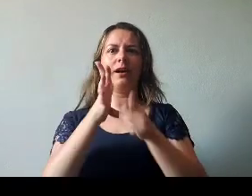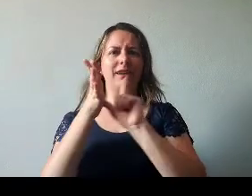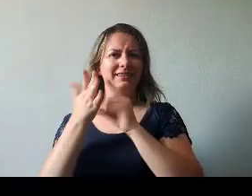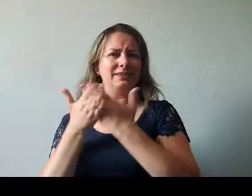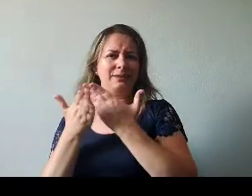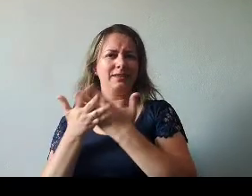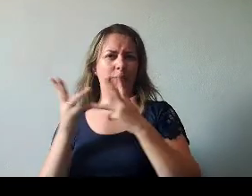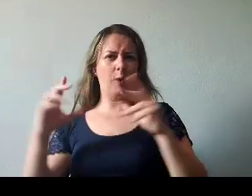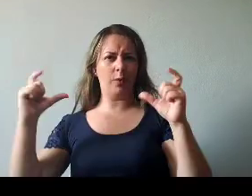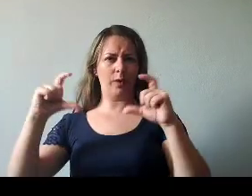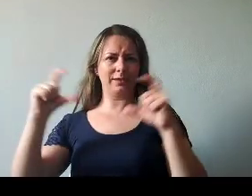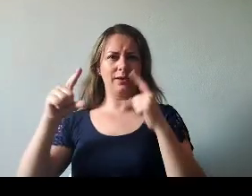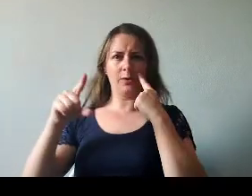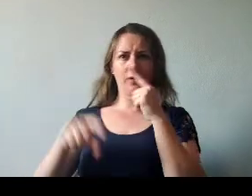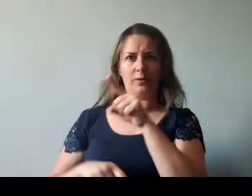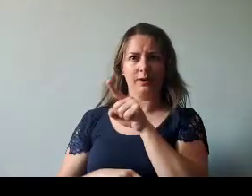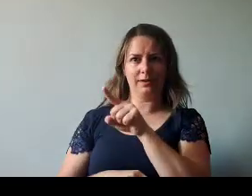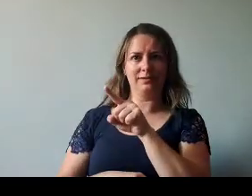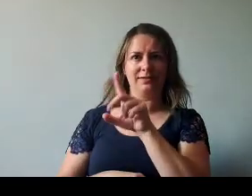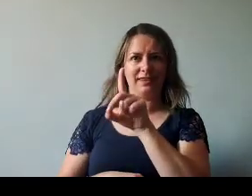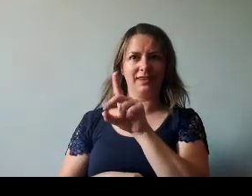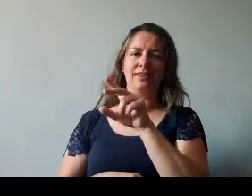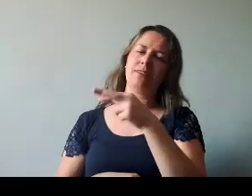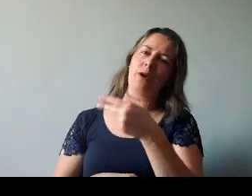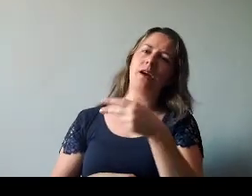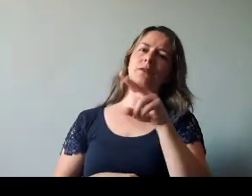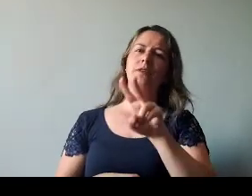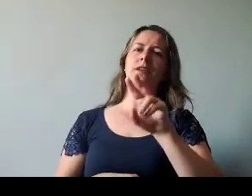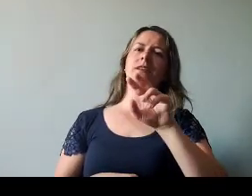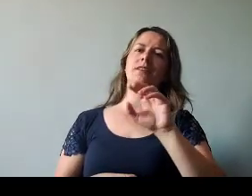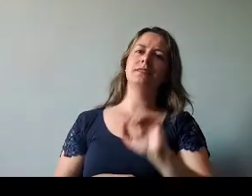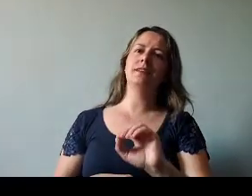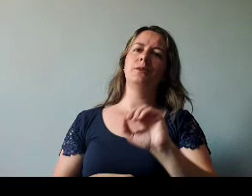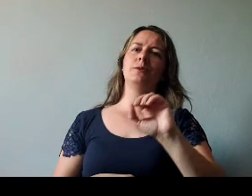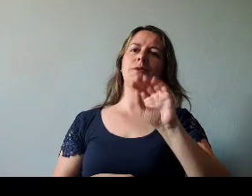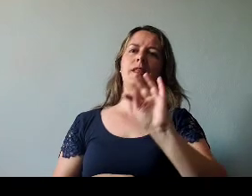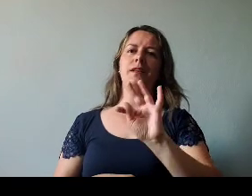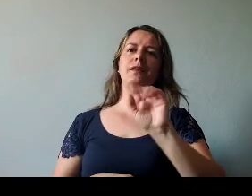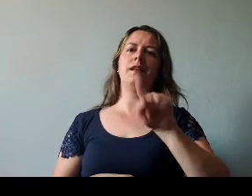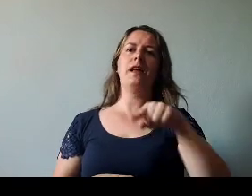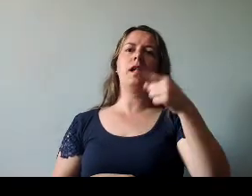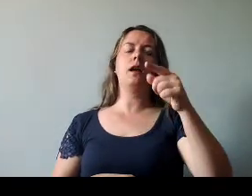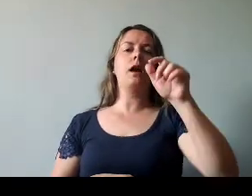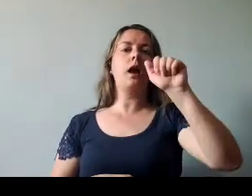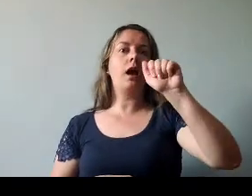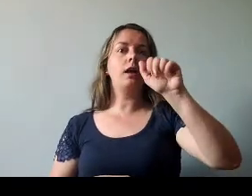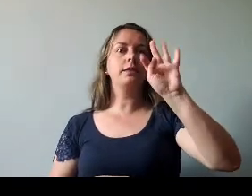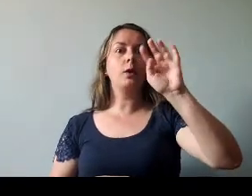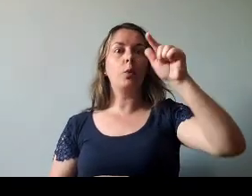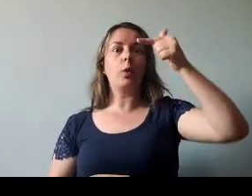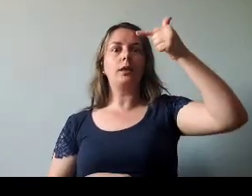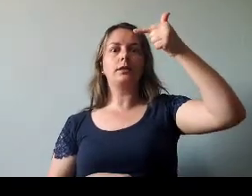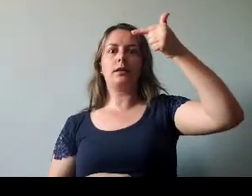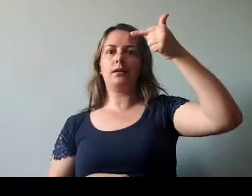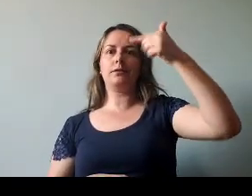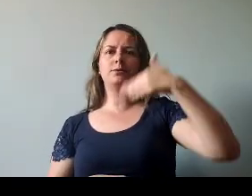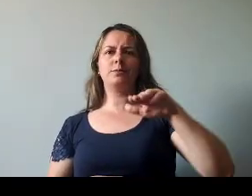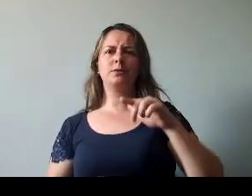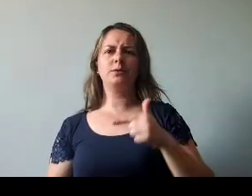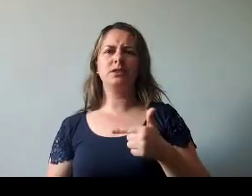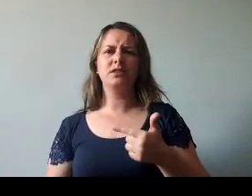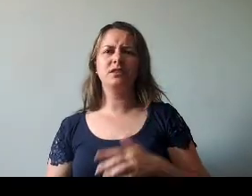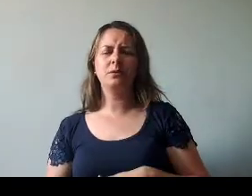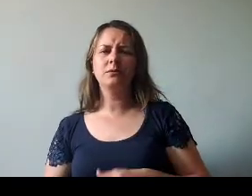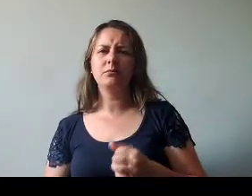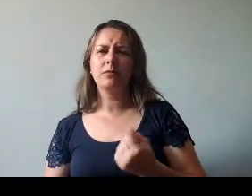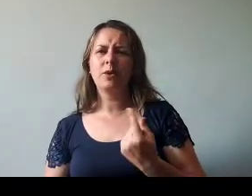V0t mais AT quadrado sobre 2. Só que tem um quadradozinho aqui, né? O que é esse quadrado aqui? Né?